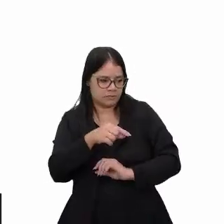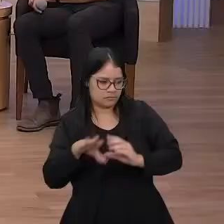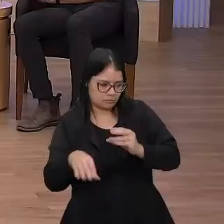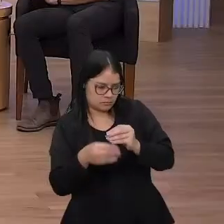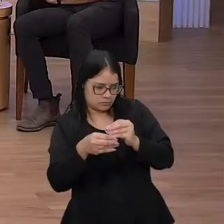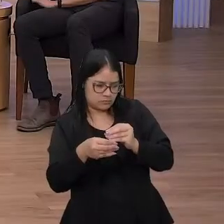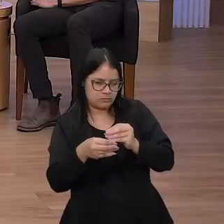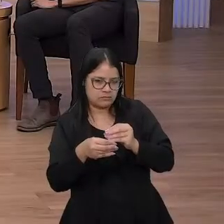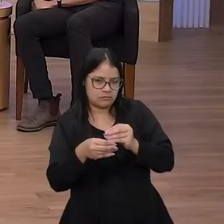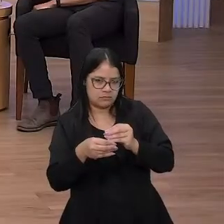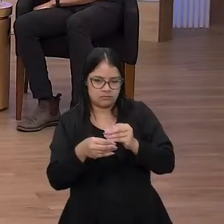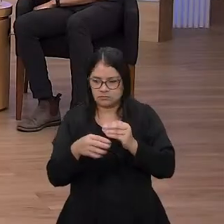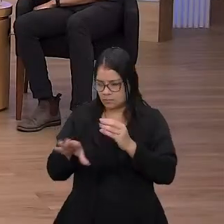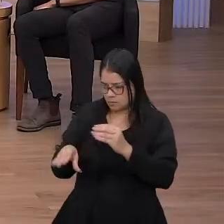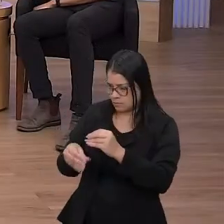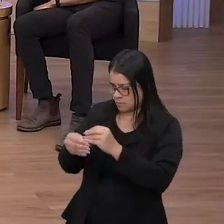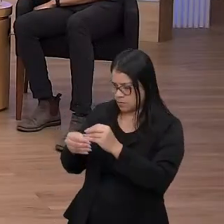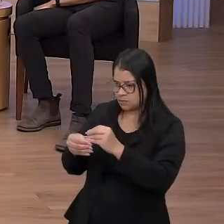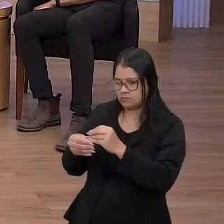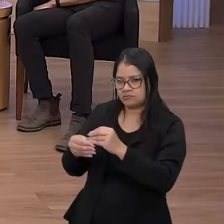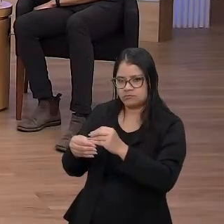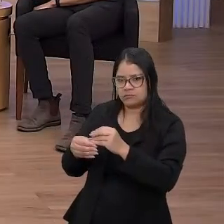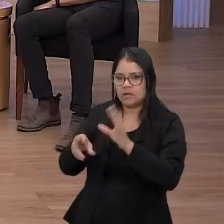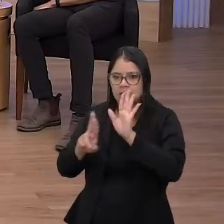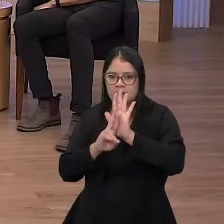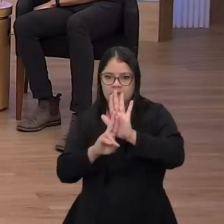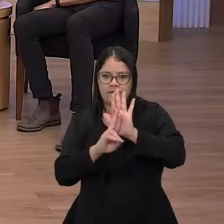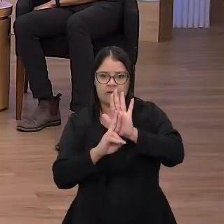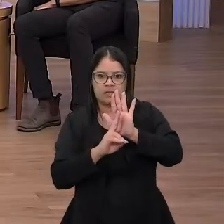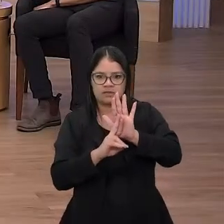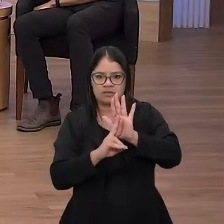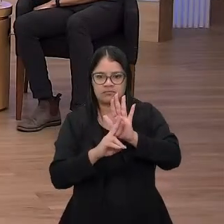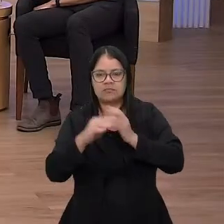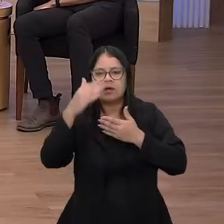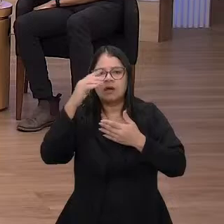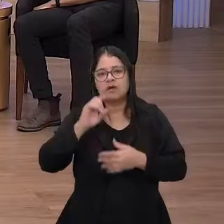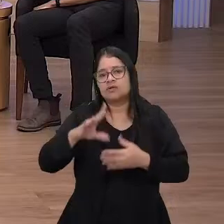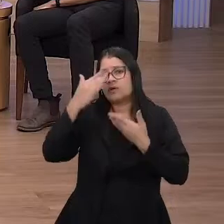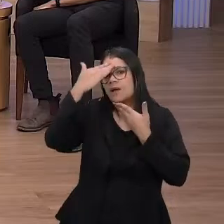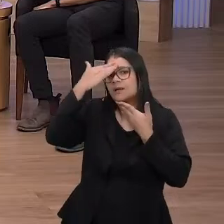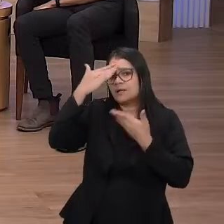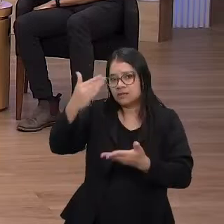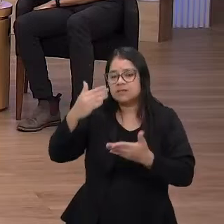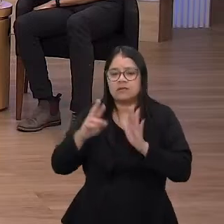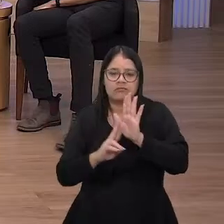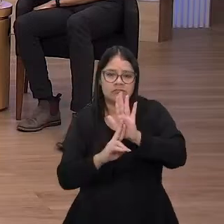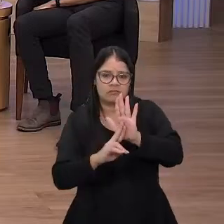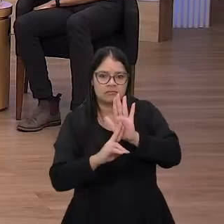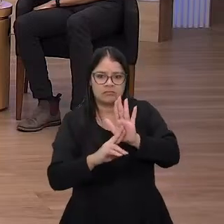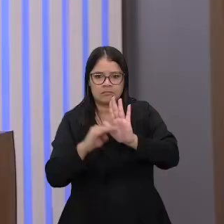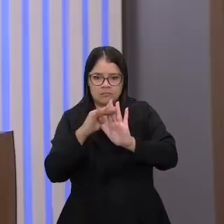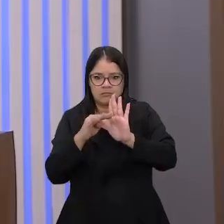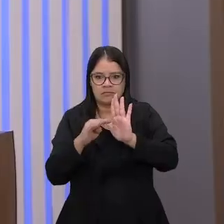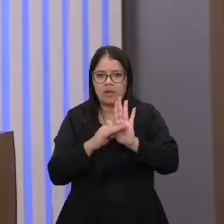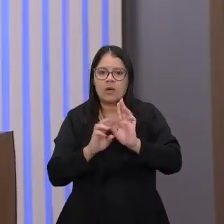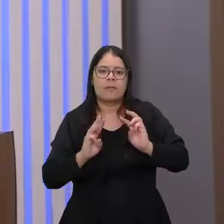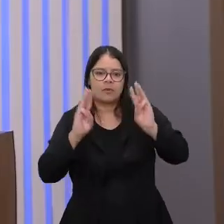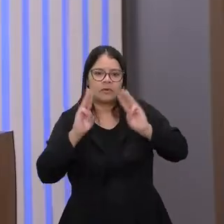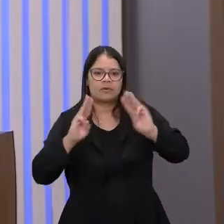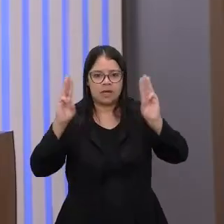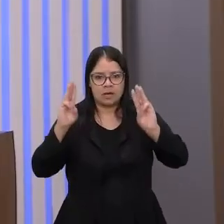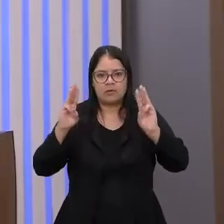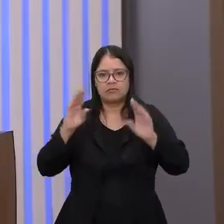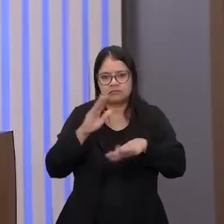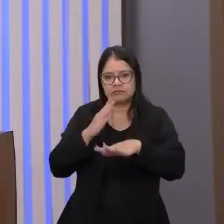alguma colocação referente à conferência? Não, apenas agradecer. E da conferência, assim, no nosso portal de educação ambiental, para